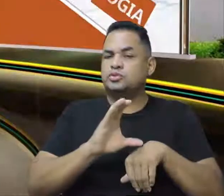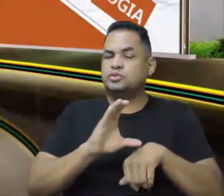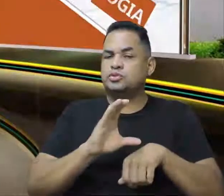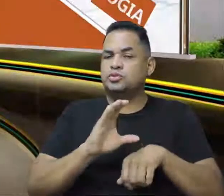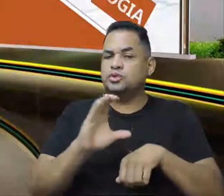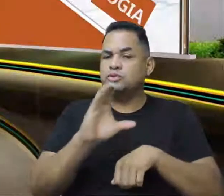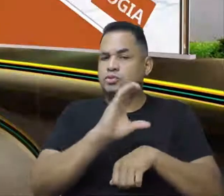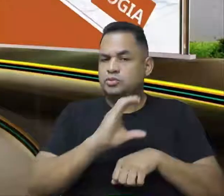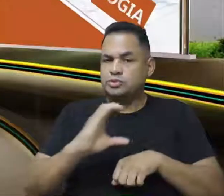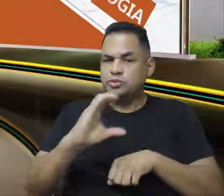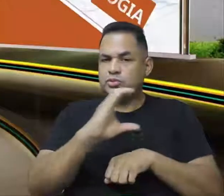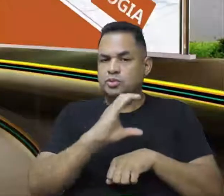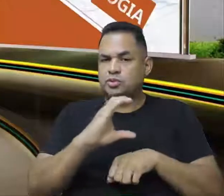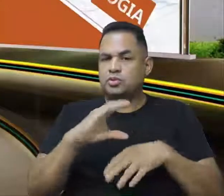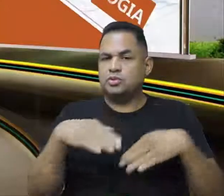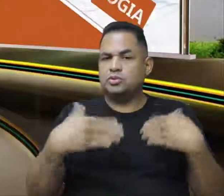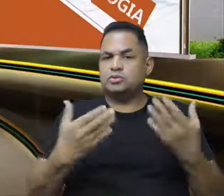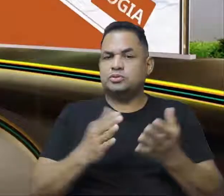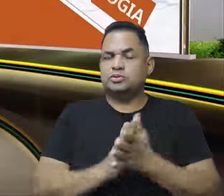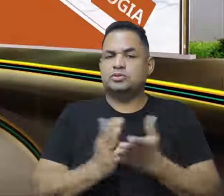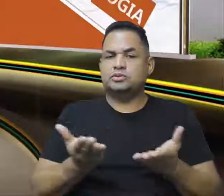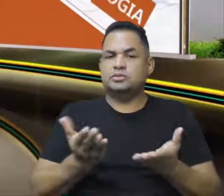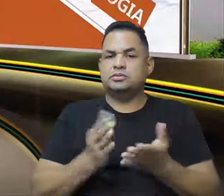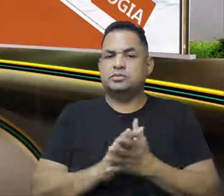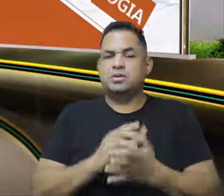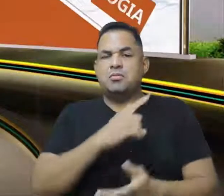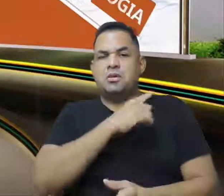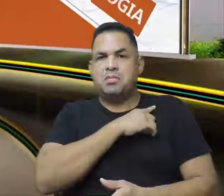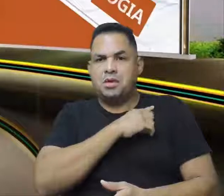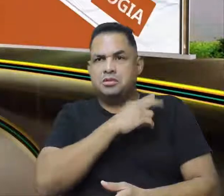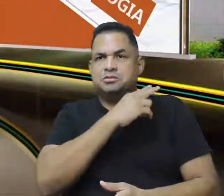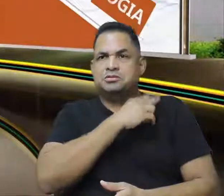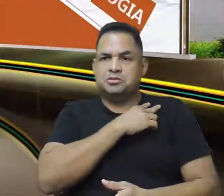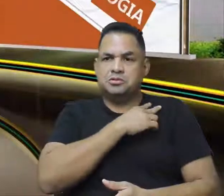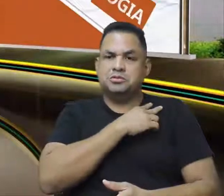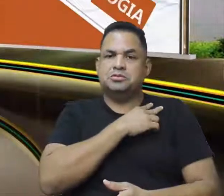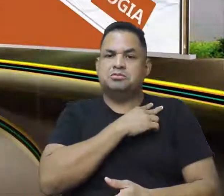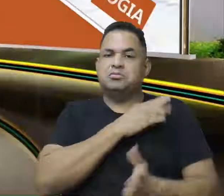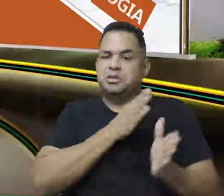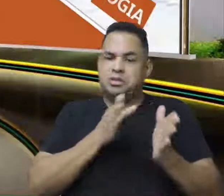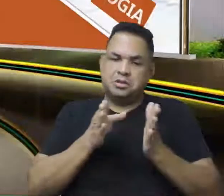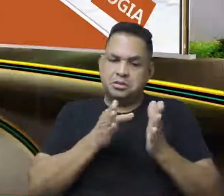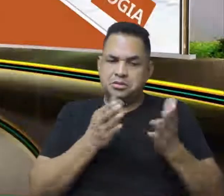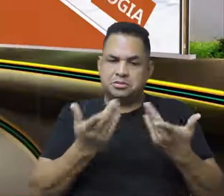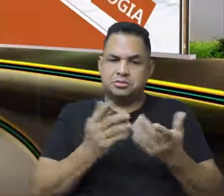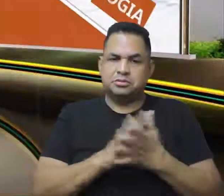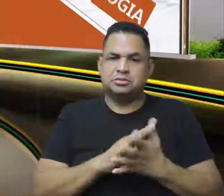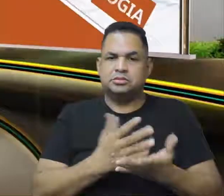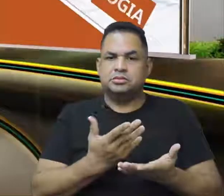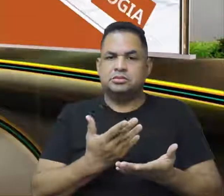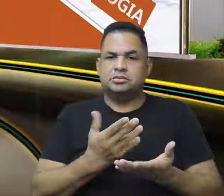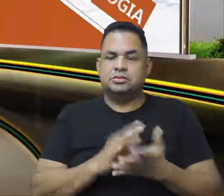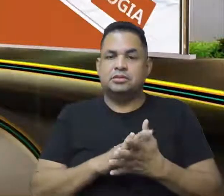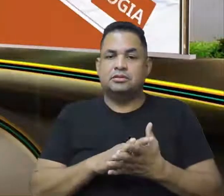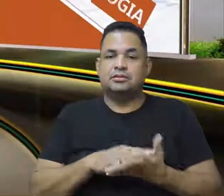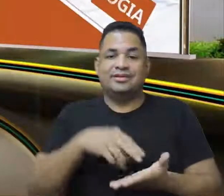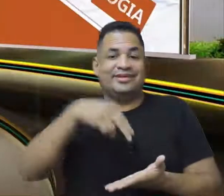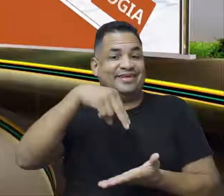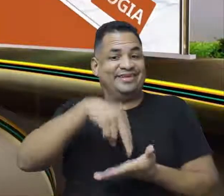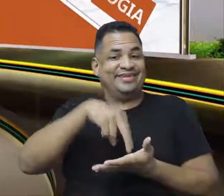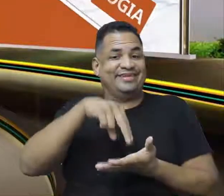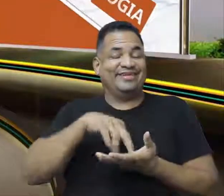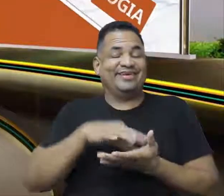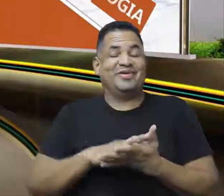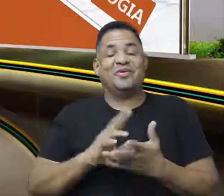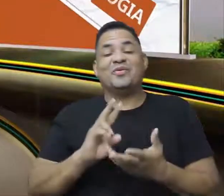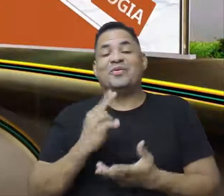da universidade, vocês vão encontrar ela lá, ou no primeiro período ou no segundo período. Ela vai estar lá em todos, ou para alegria ou para tristeza de